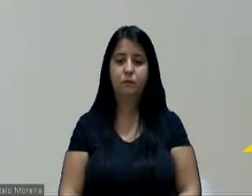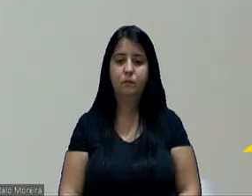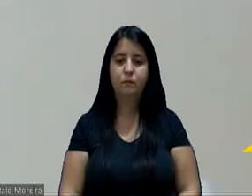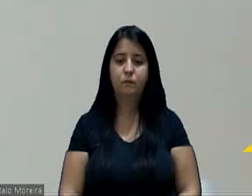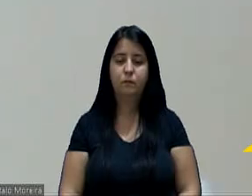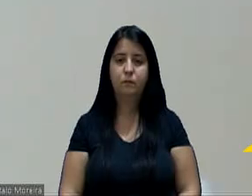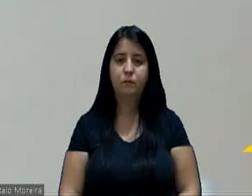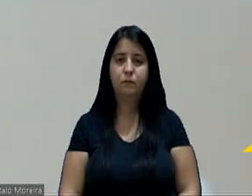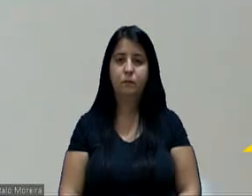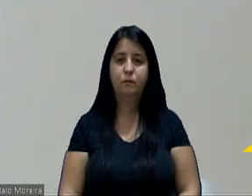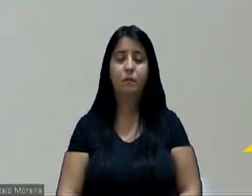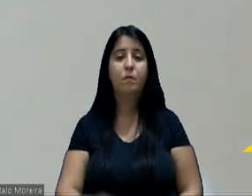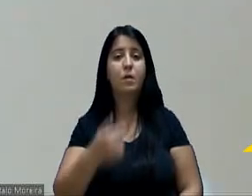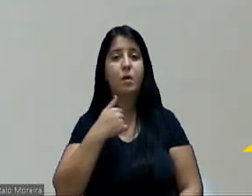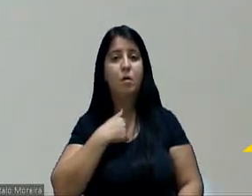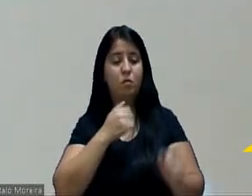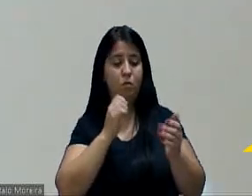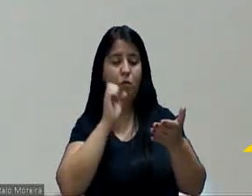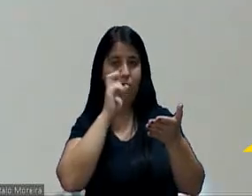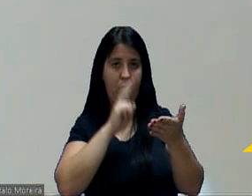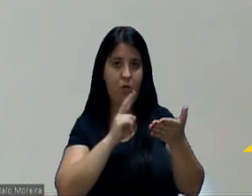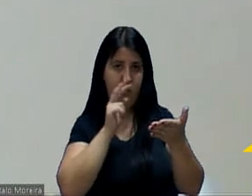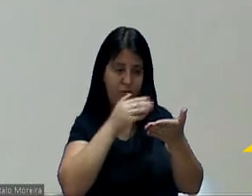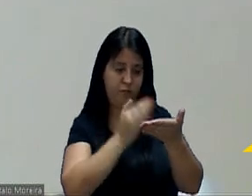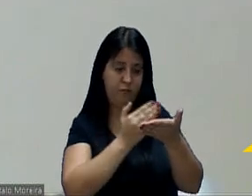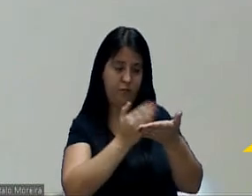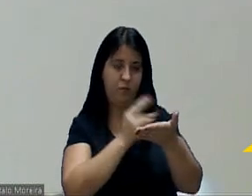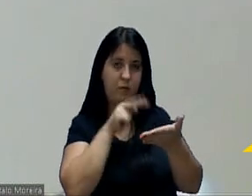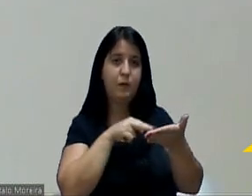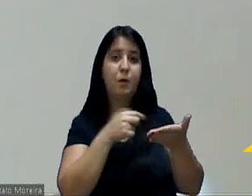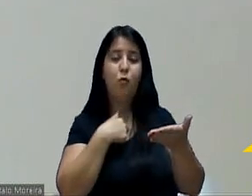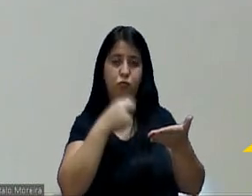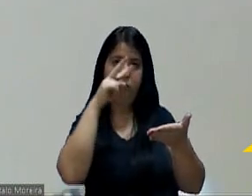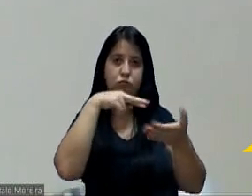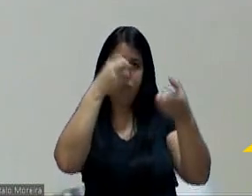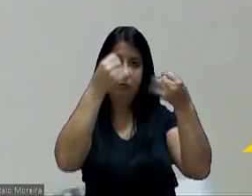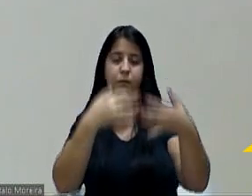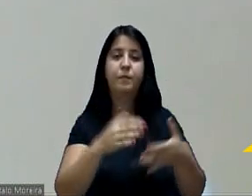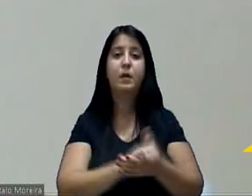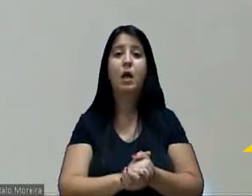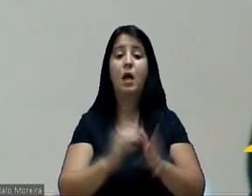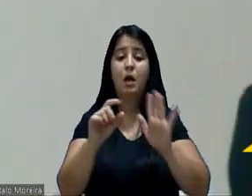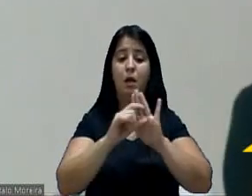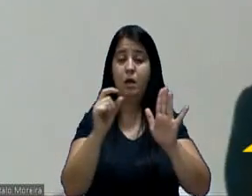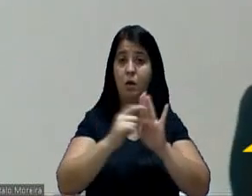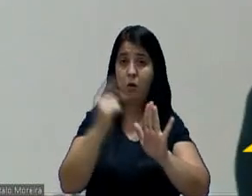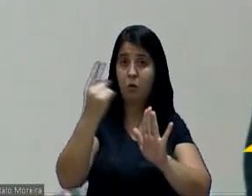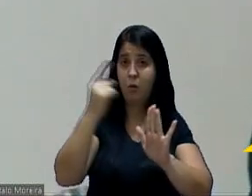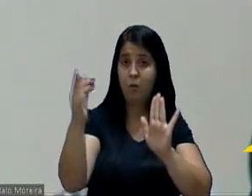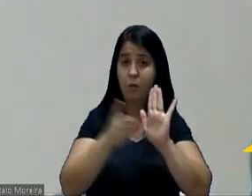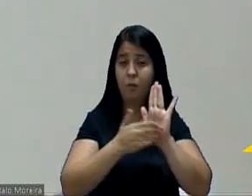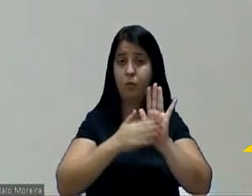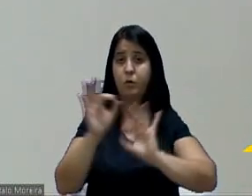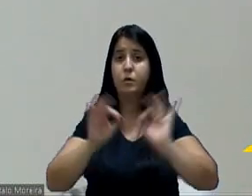Então, eu estou abrindo, eu vou ler a nossa emenda. Artigo 1º do projeto de lei